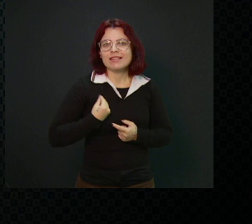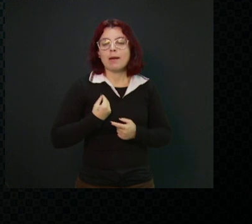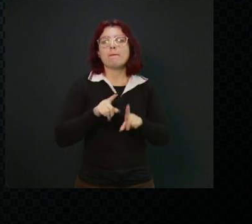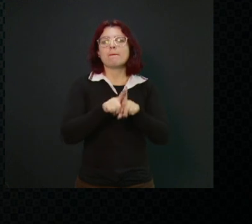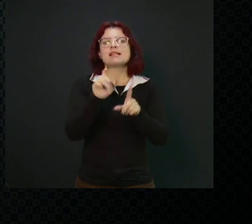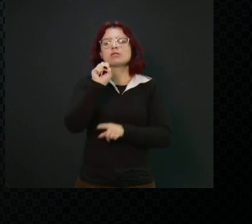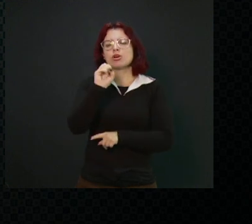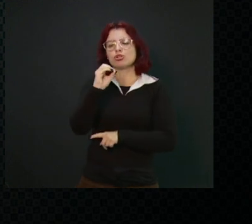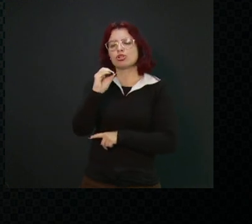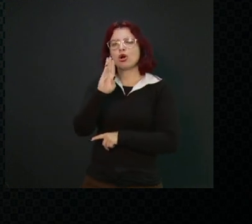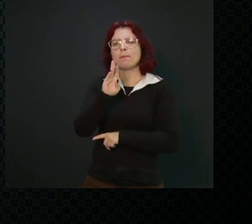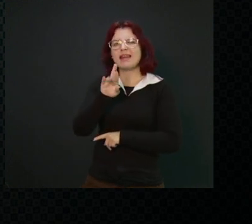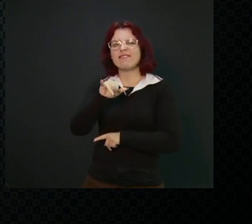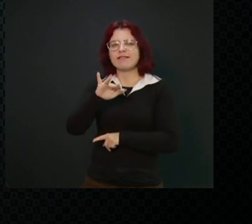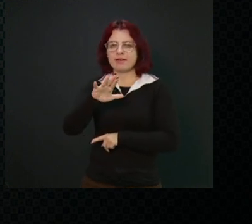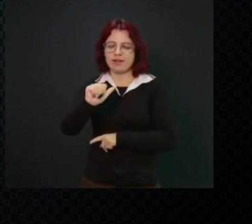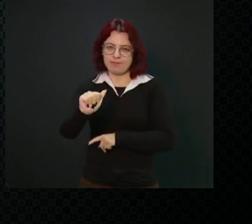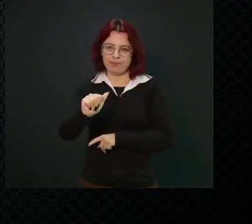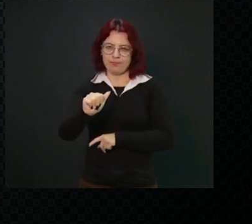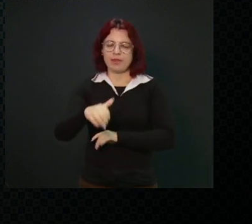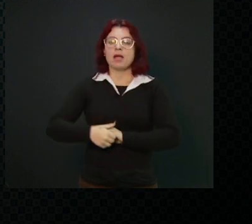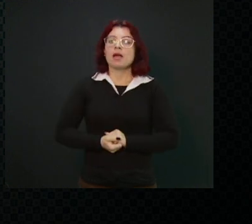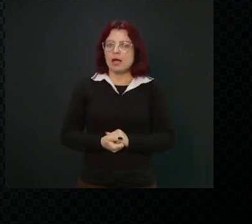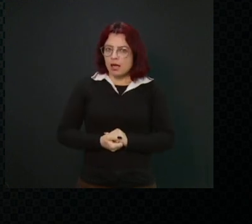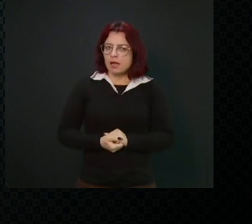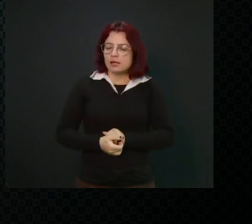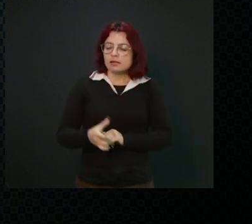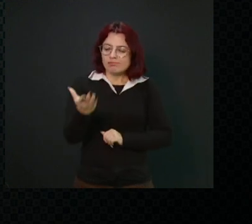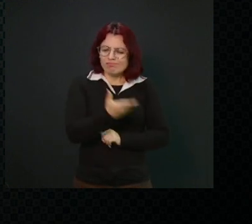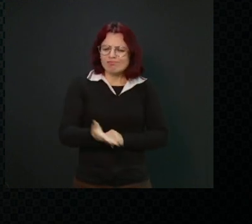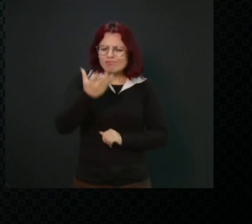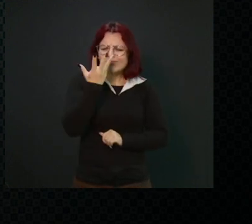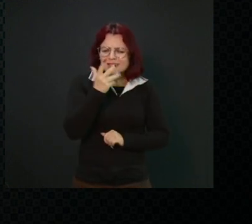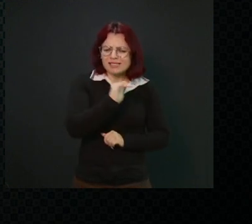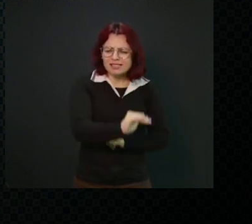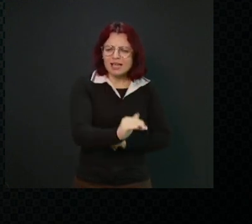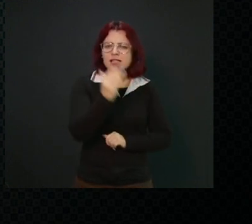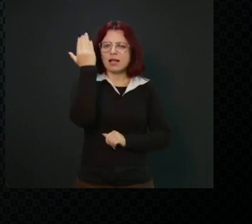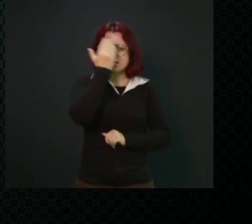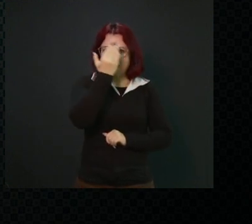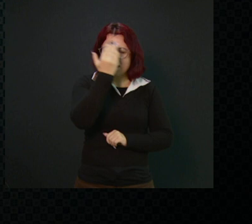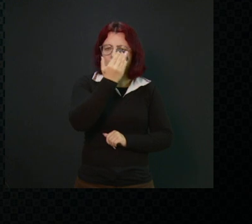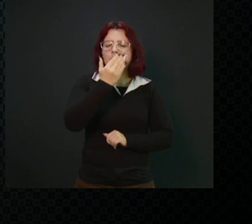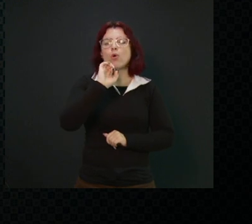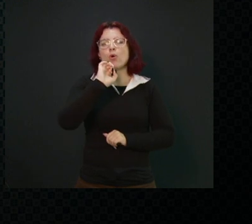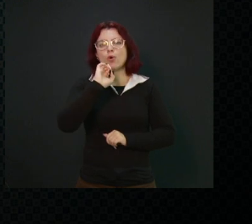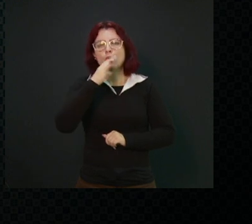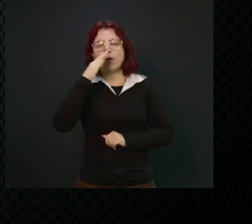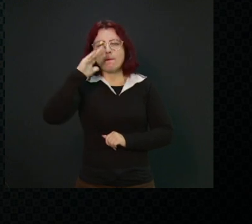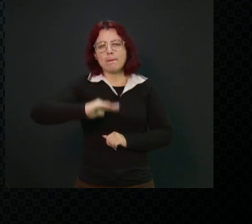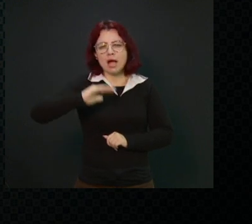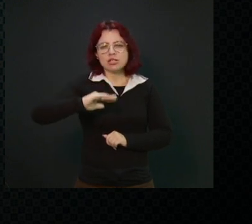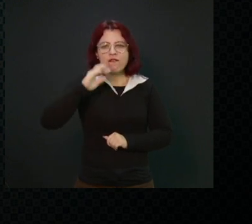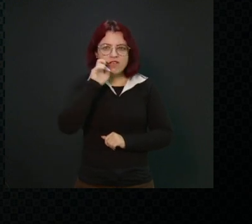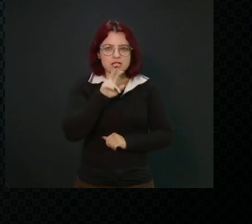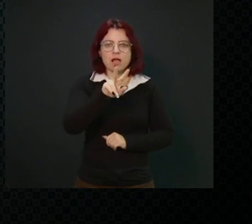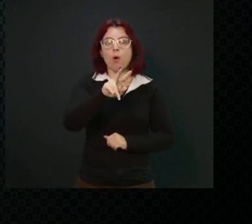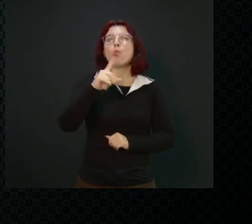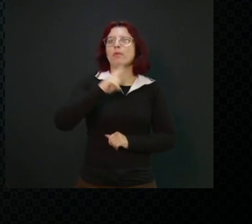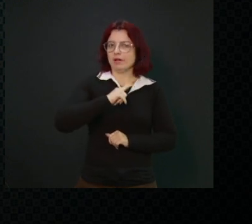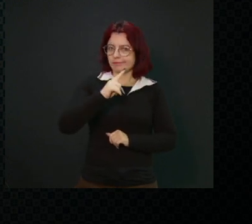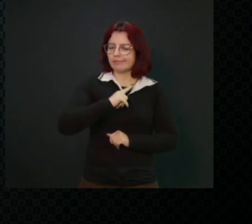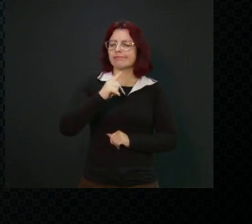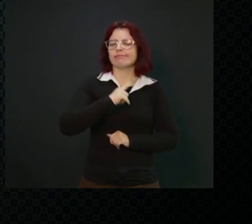né? Isso é fato. Então, as crianças com cegueira e baixa visão e que também ficaram com um comprometimento por conta